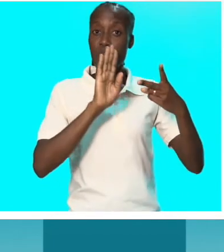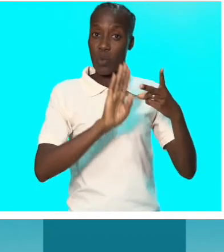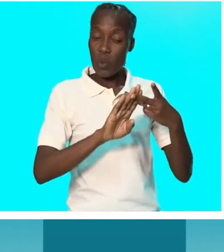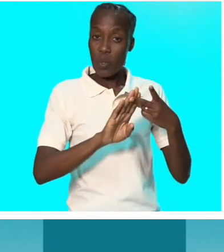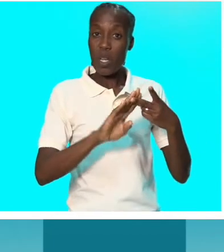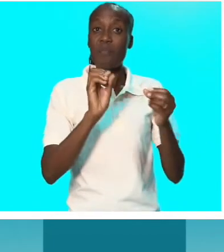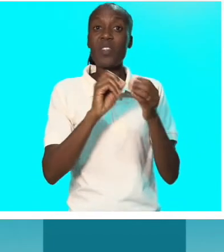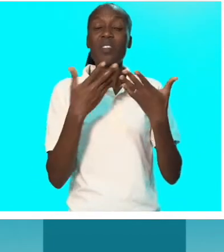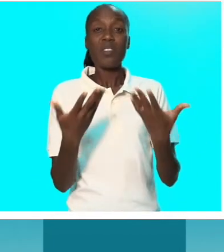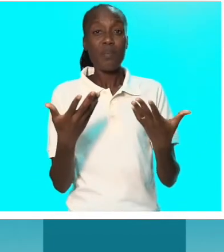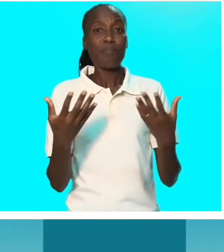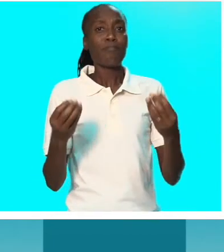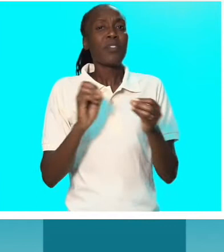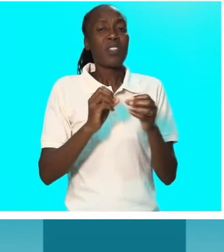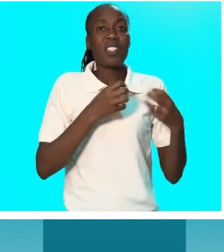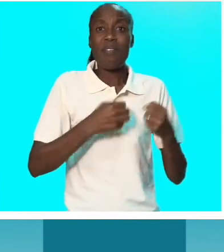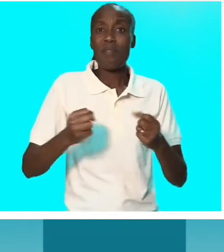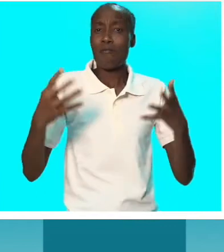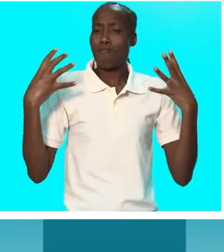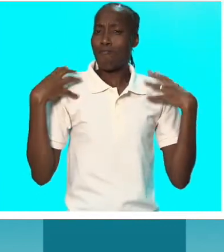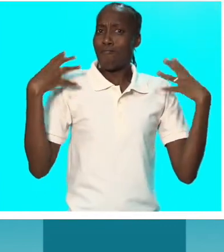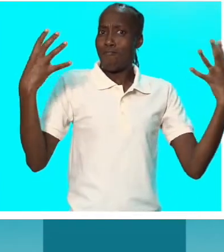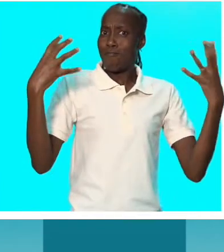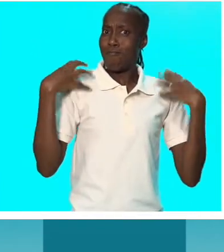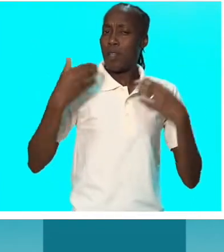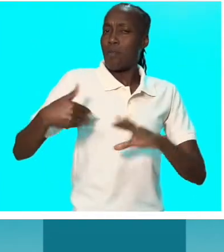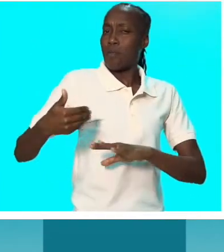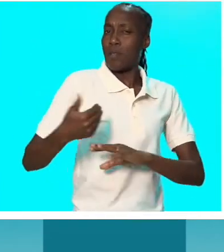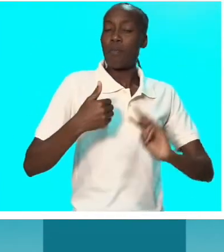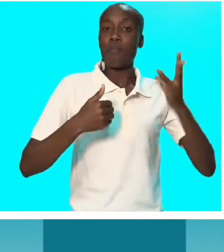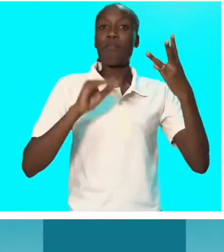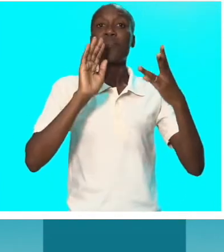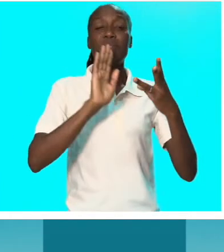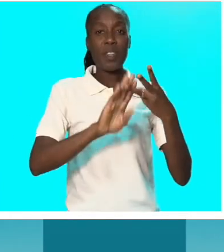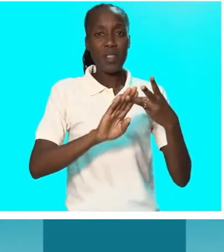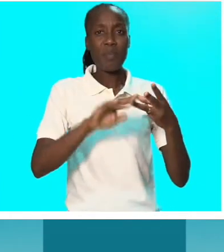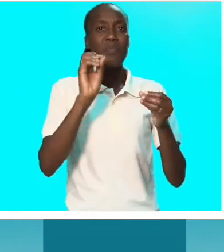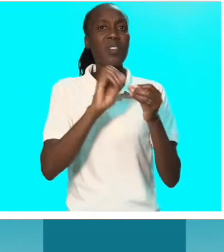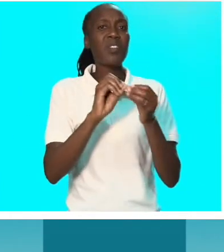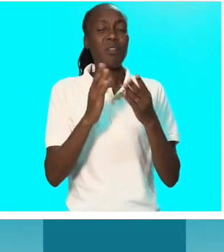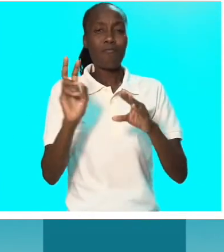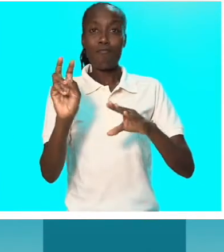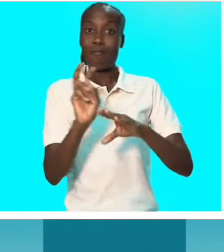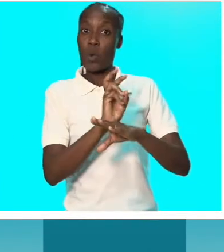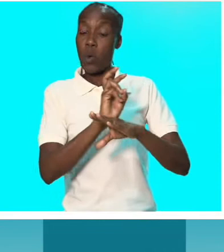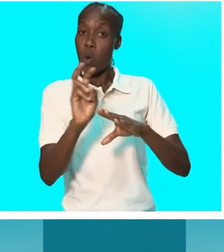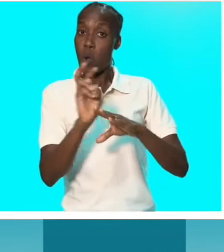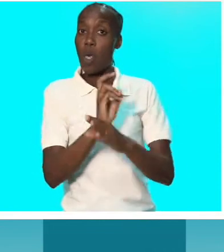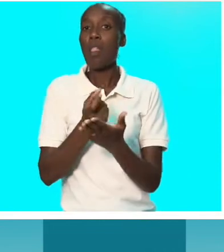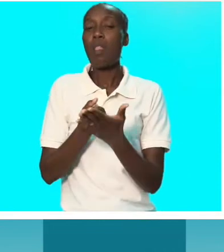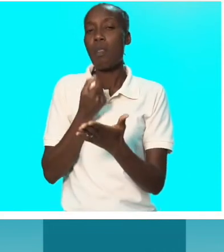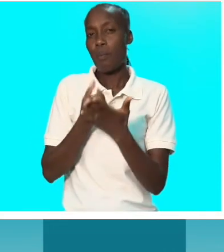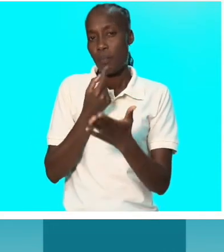O segundo pilar é a prática da atividade física regular. E o terceiro pilar há de ser o controle